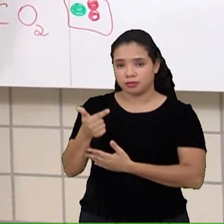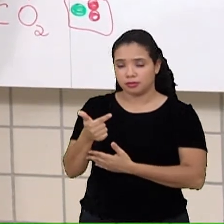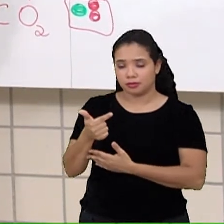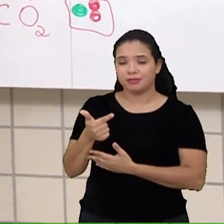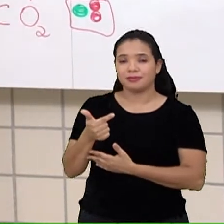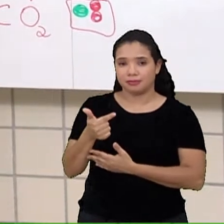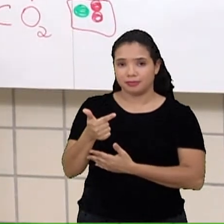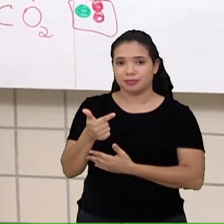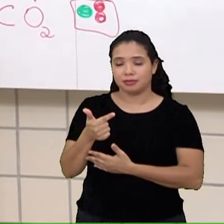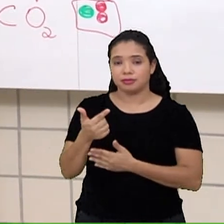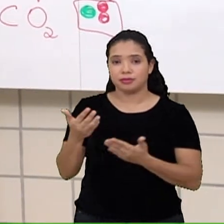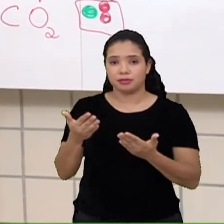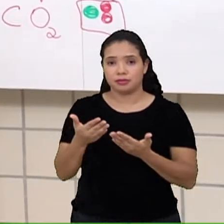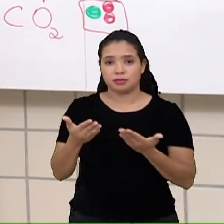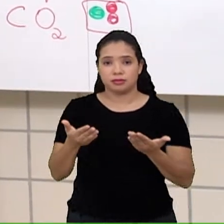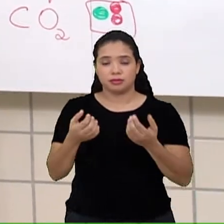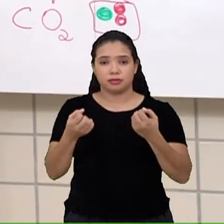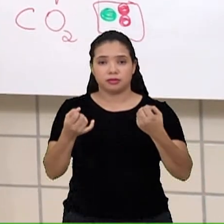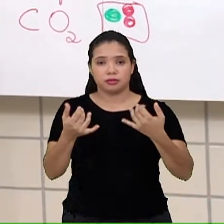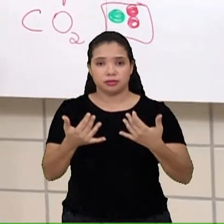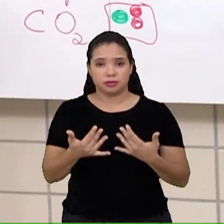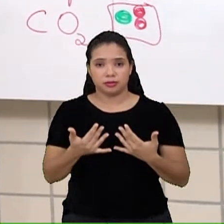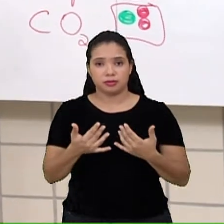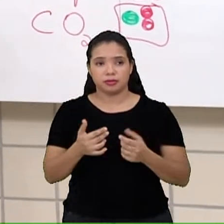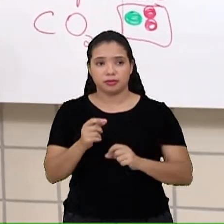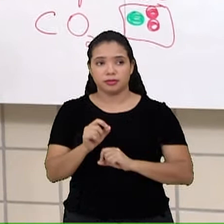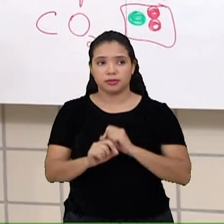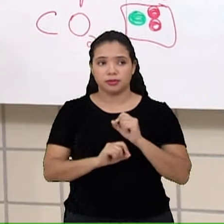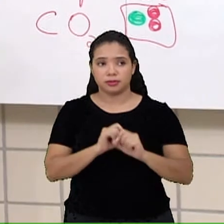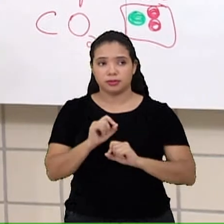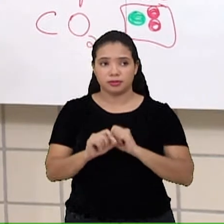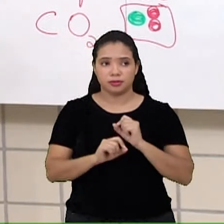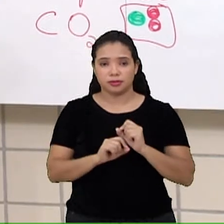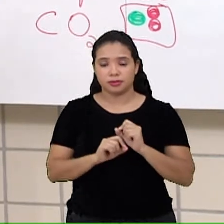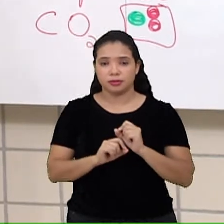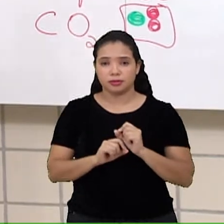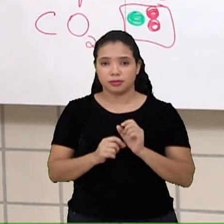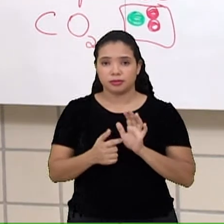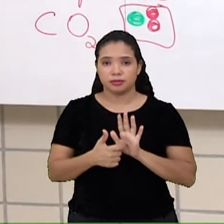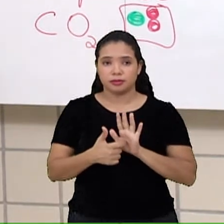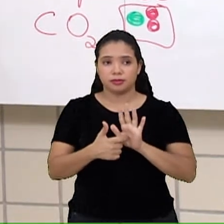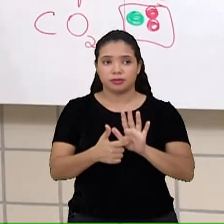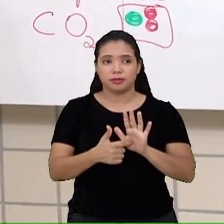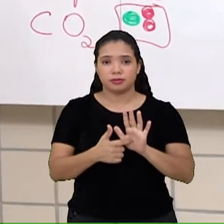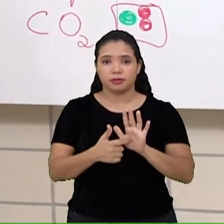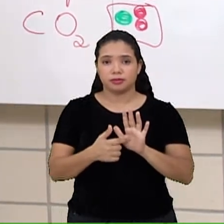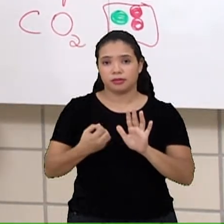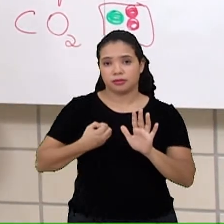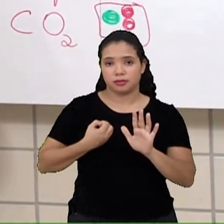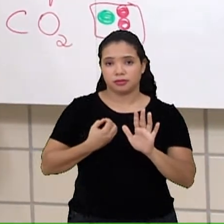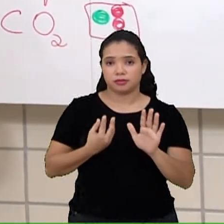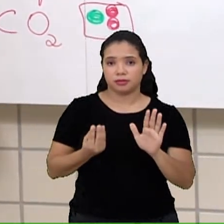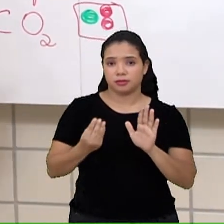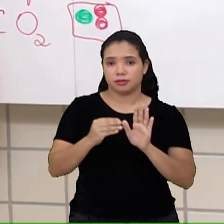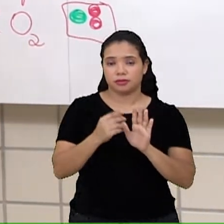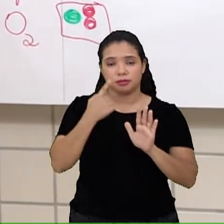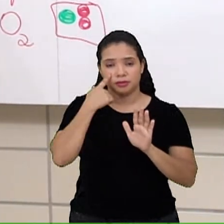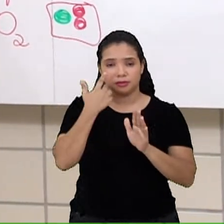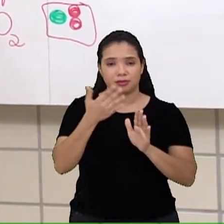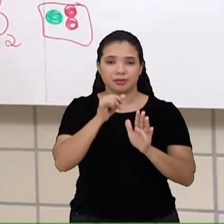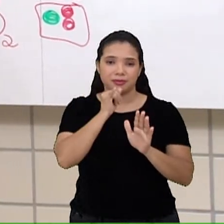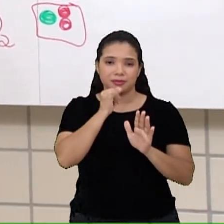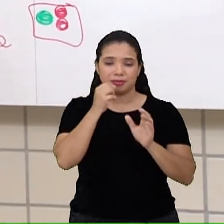2. Agora, quando eu falo que eu vou querer colocar o número da composição lá, então vamos lá um